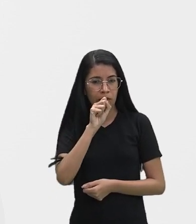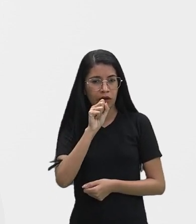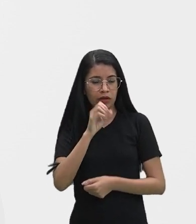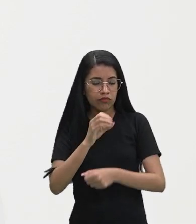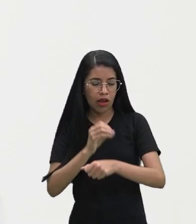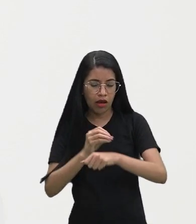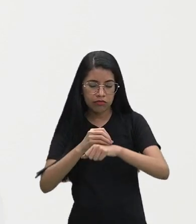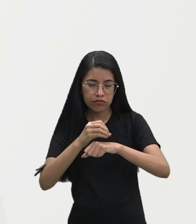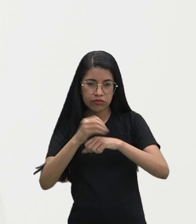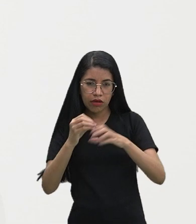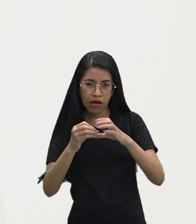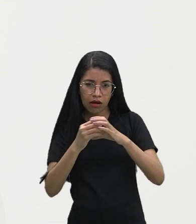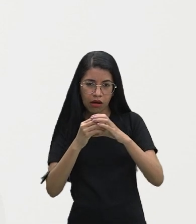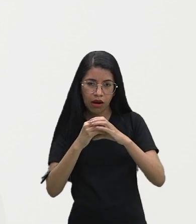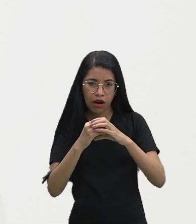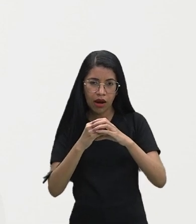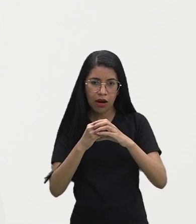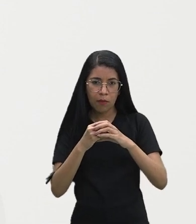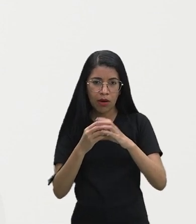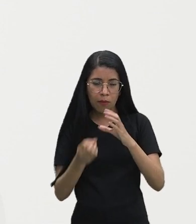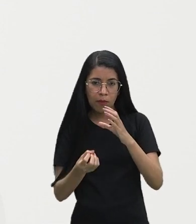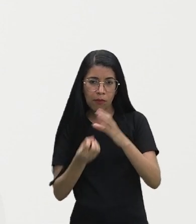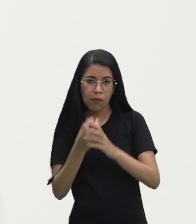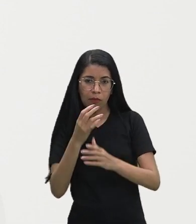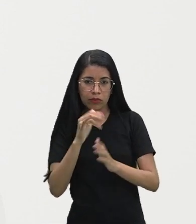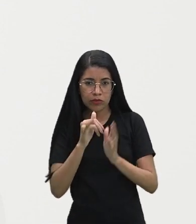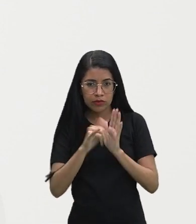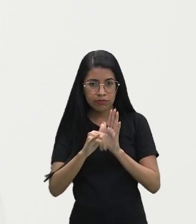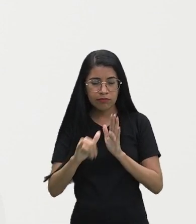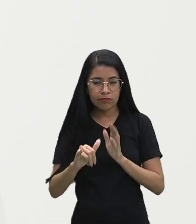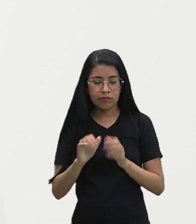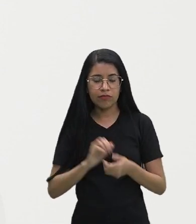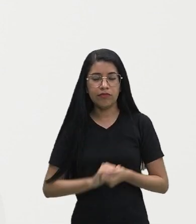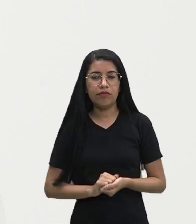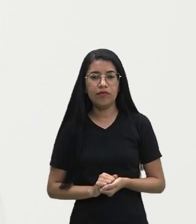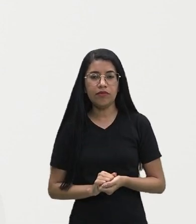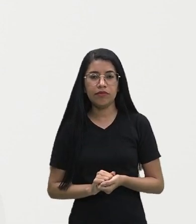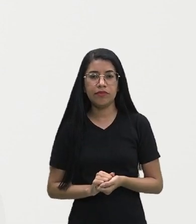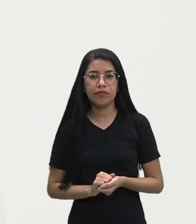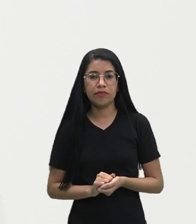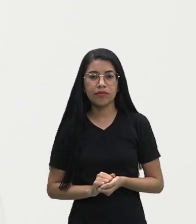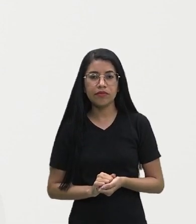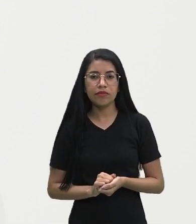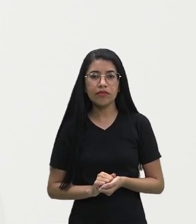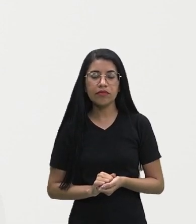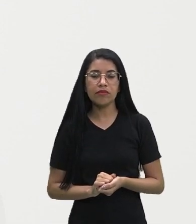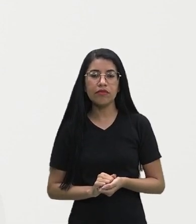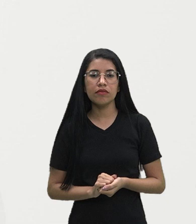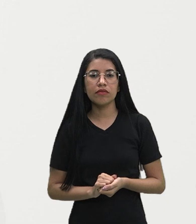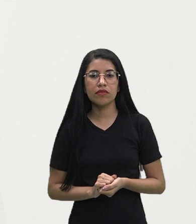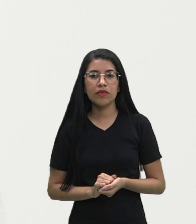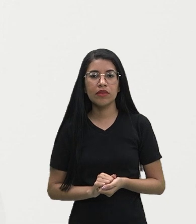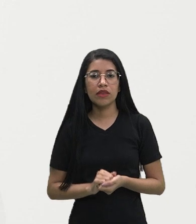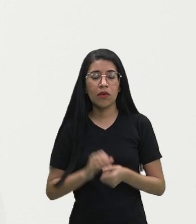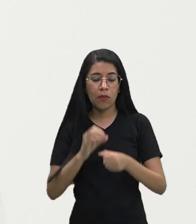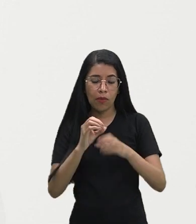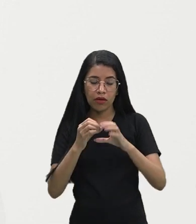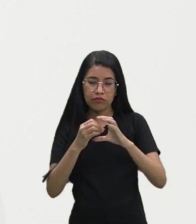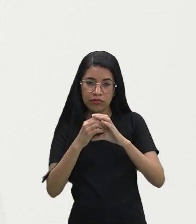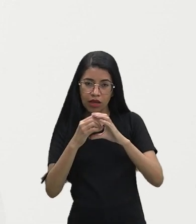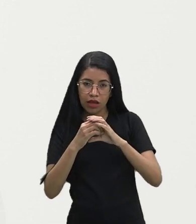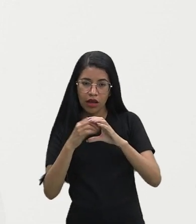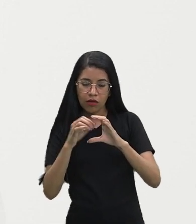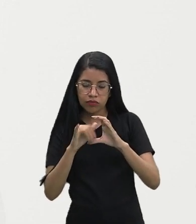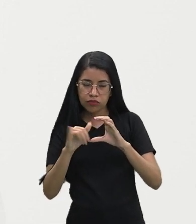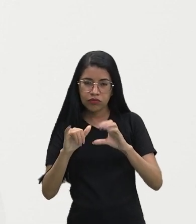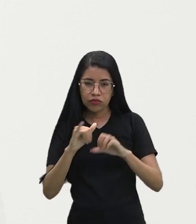células para a gente produzir energia, tá? A gente produz energia, as nossas células produzem, para